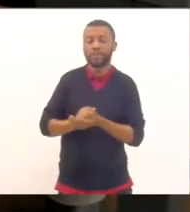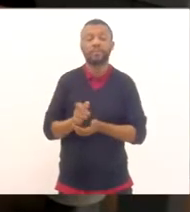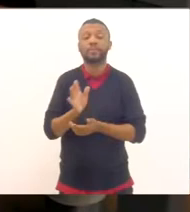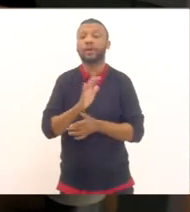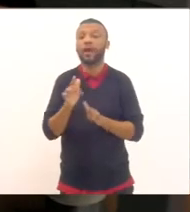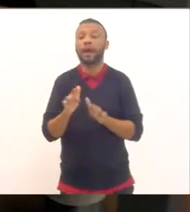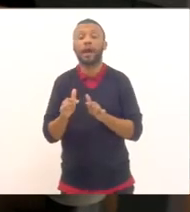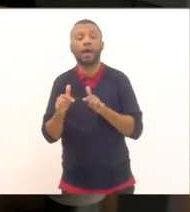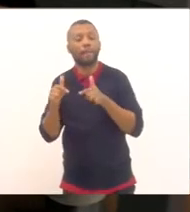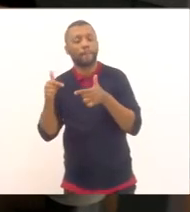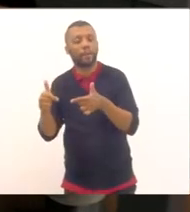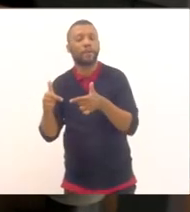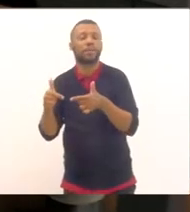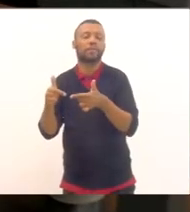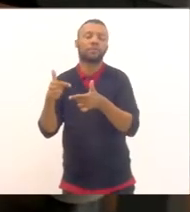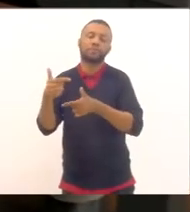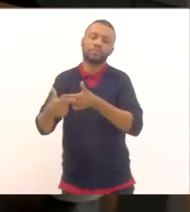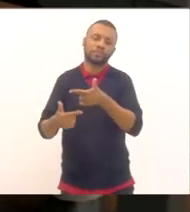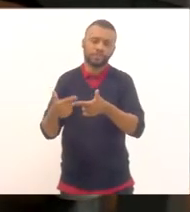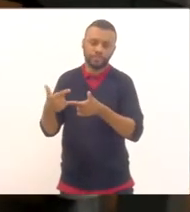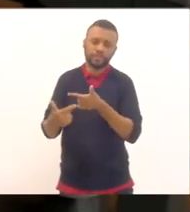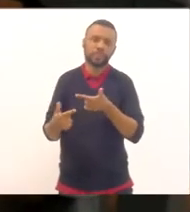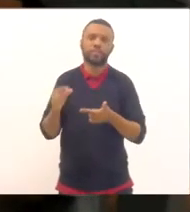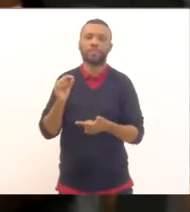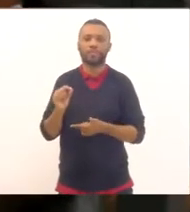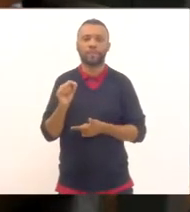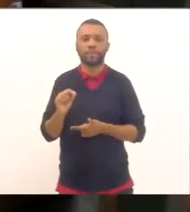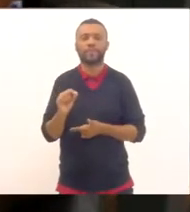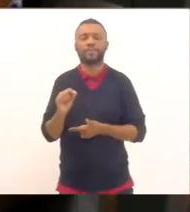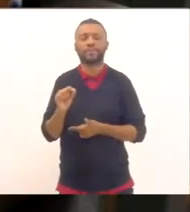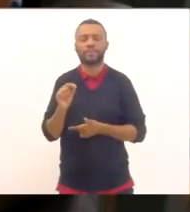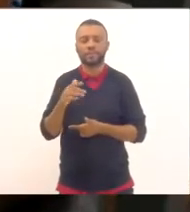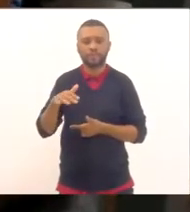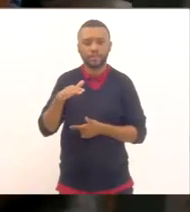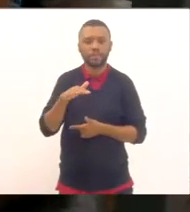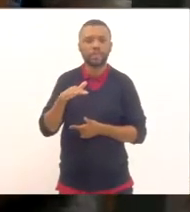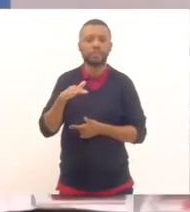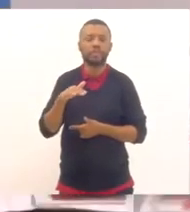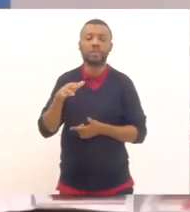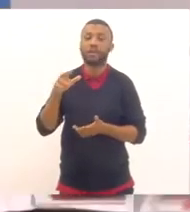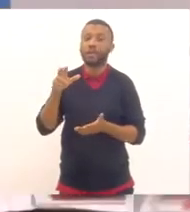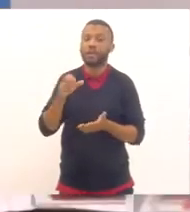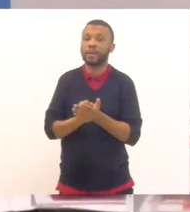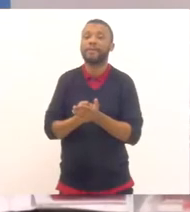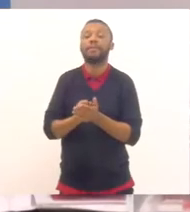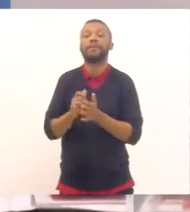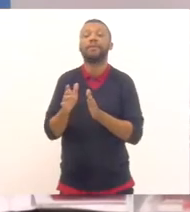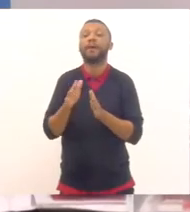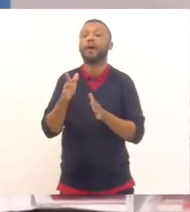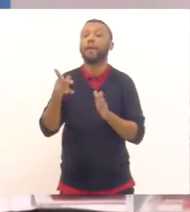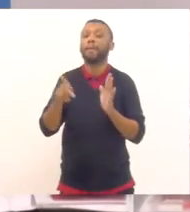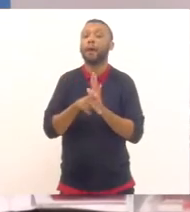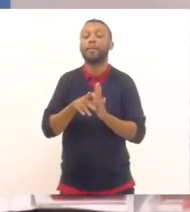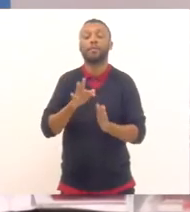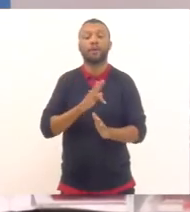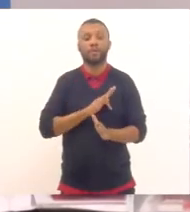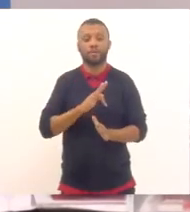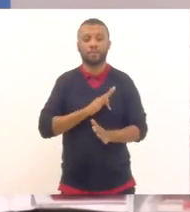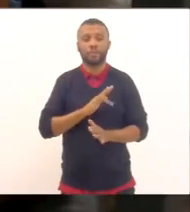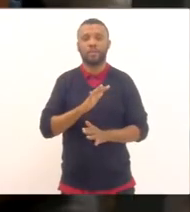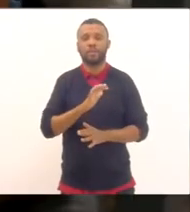força-tarefa que ia que tá aí tá eu sei que só chegou da Polícia Civil